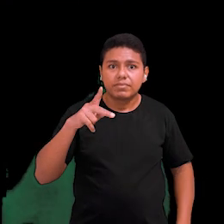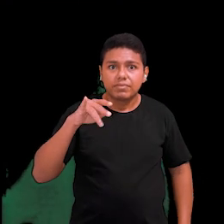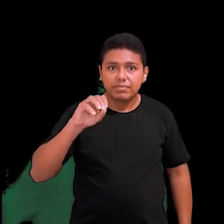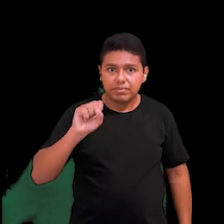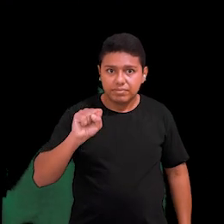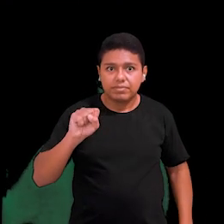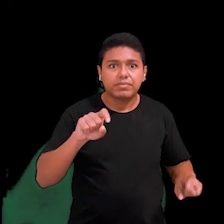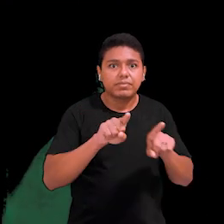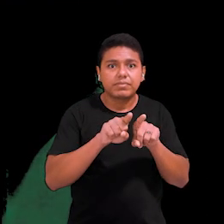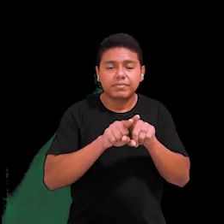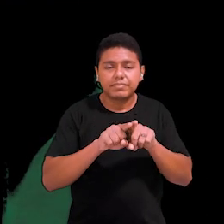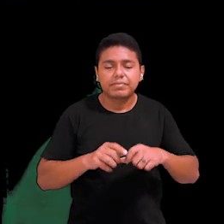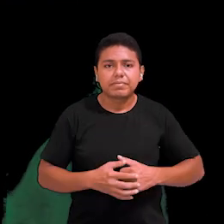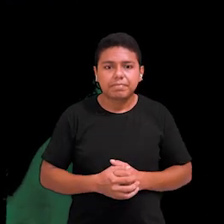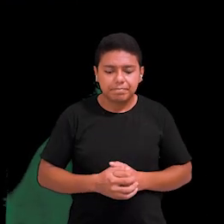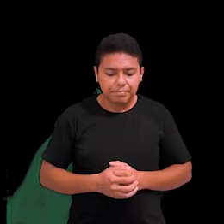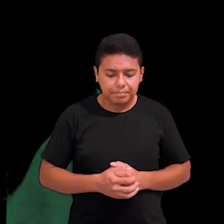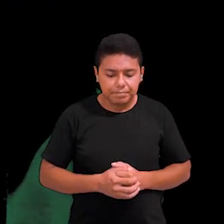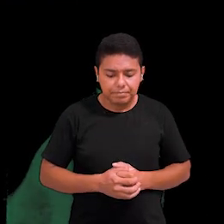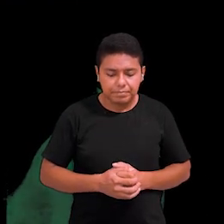características dos lóquios.